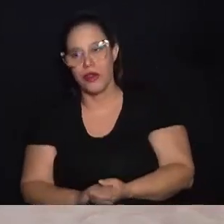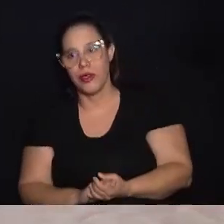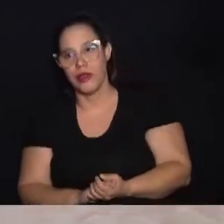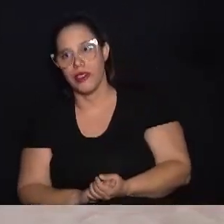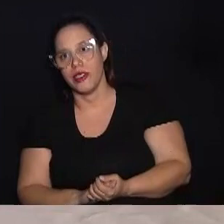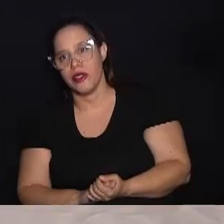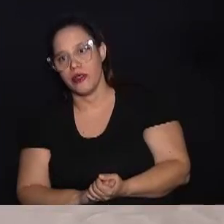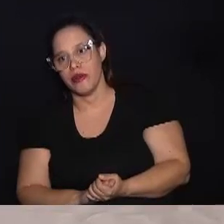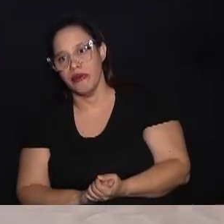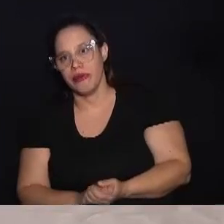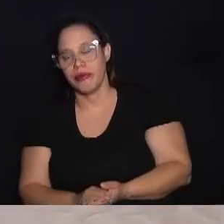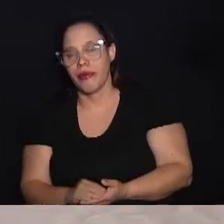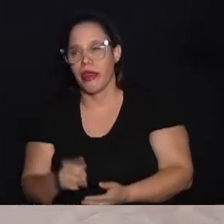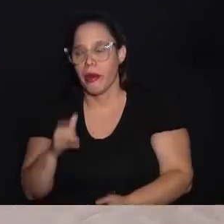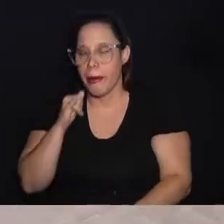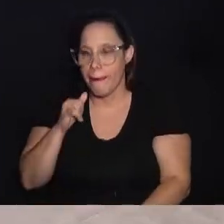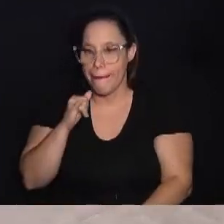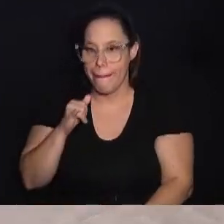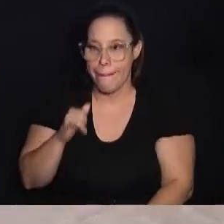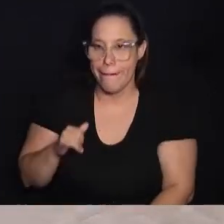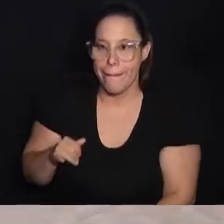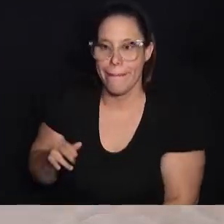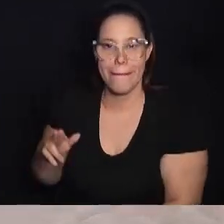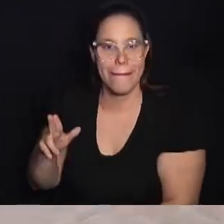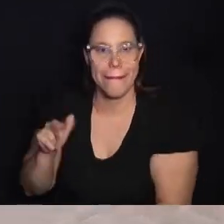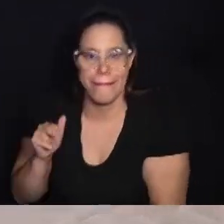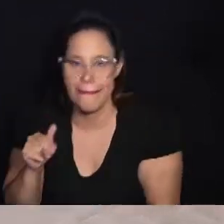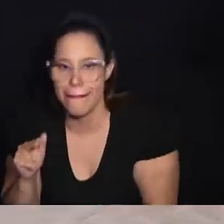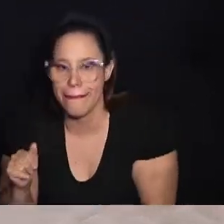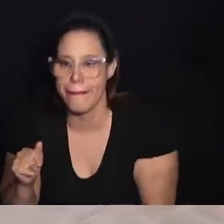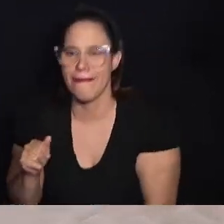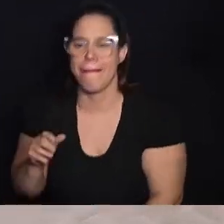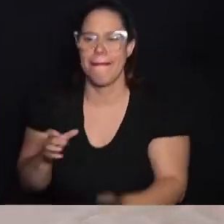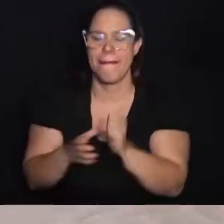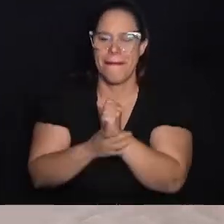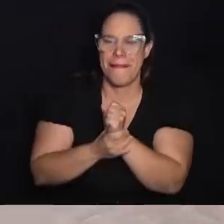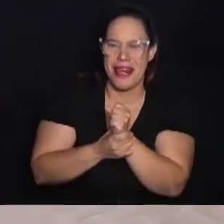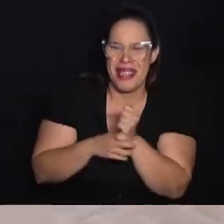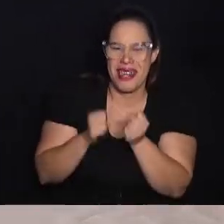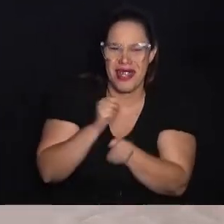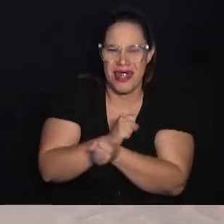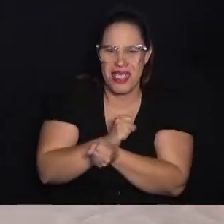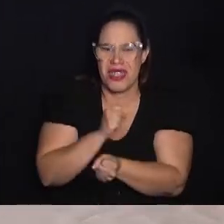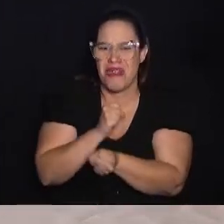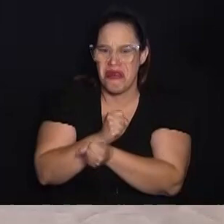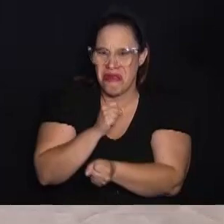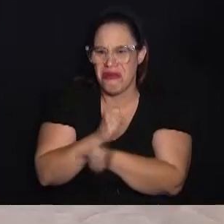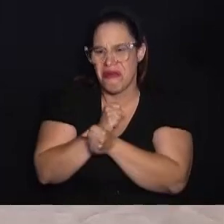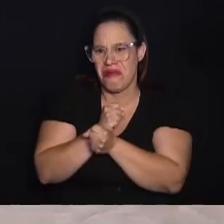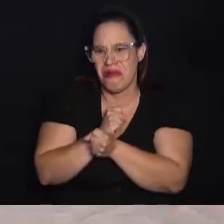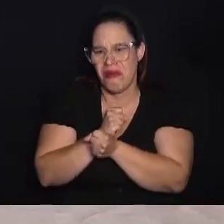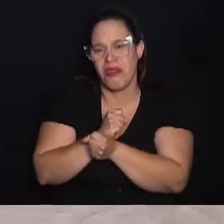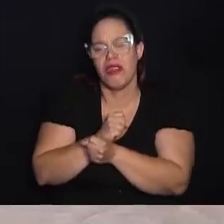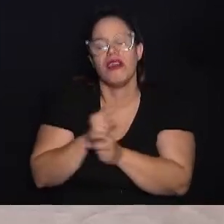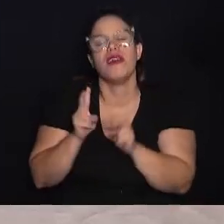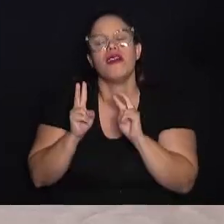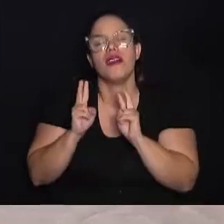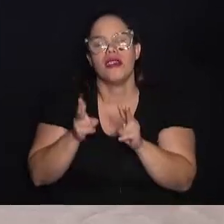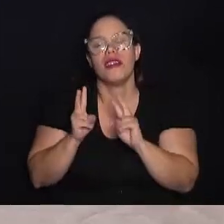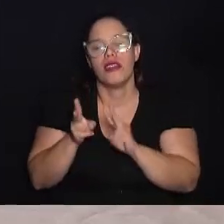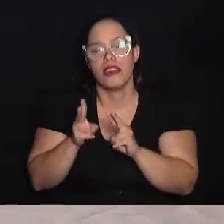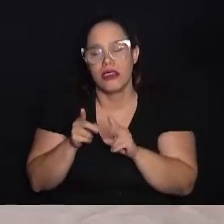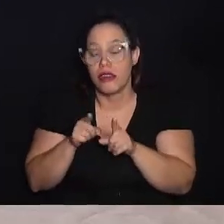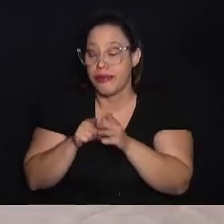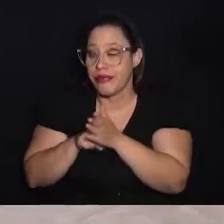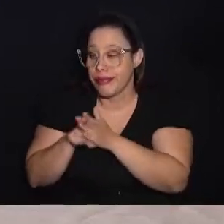gente sempre costuma dizer é o seguinte, nunca fique preso aos mesmos hábitos de consumo, né? Sempre se pergunte se aqueles seus